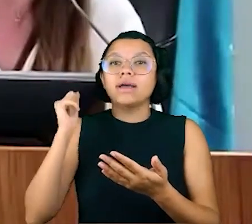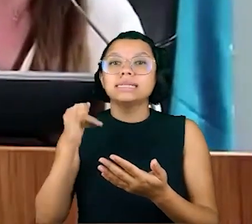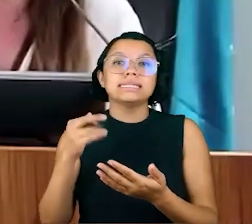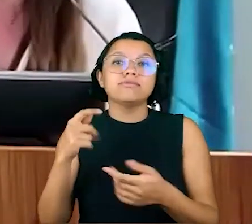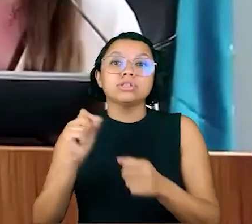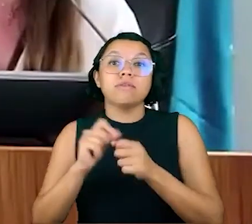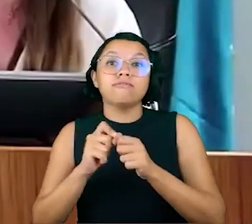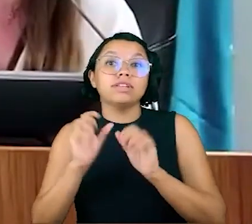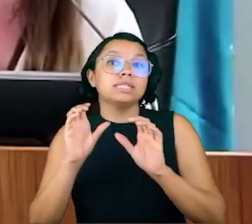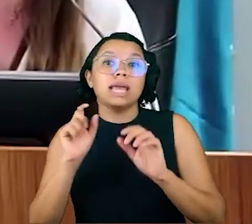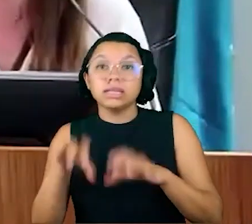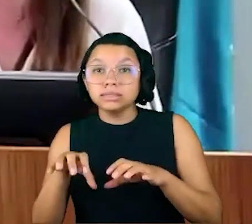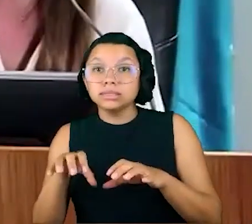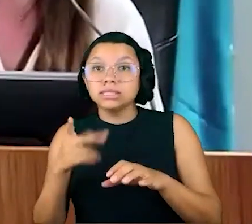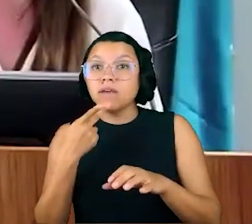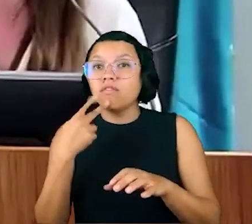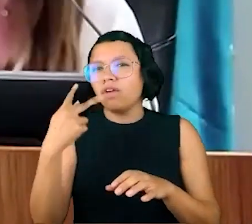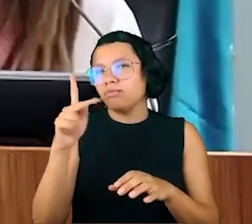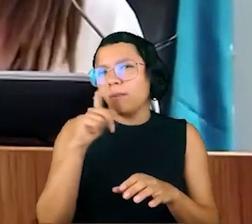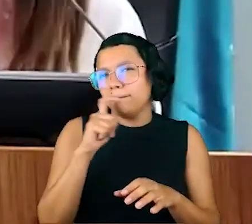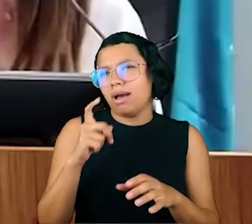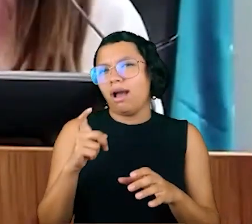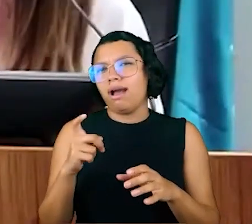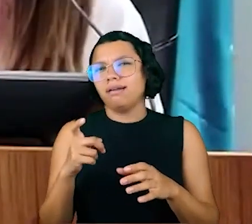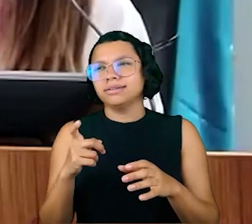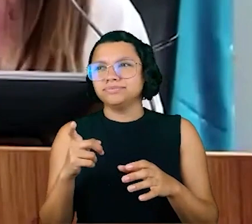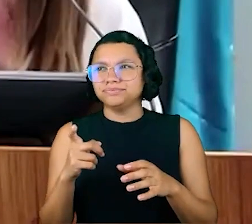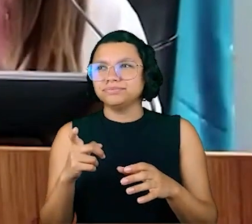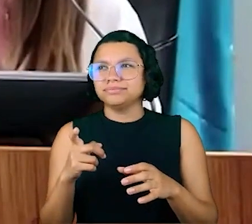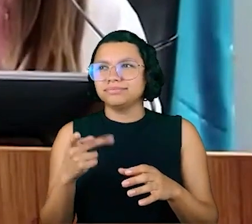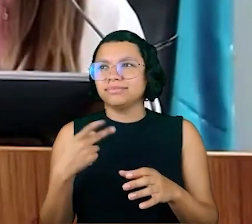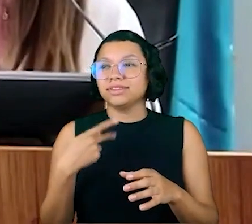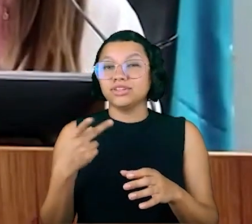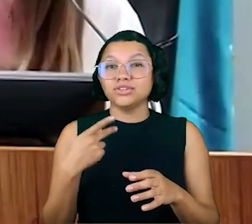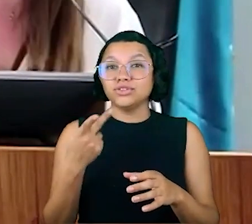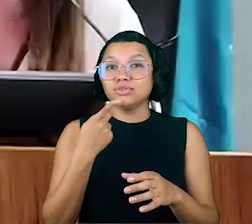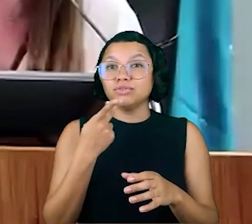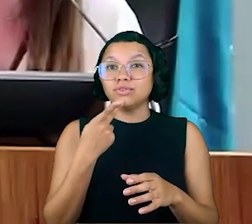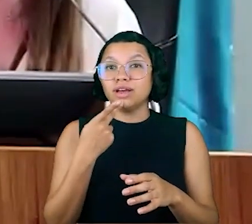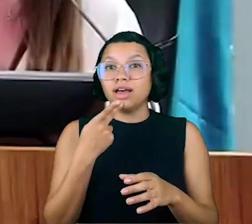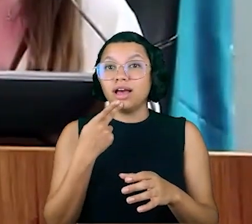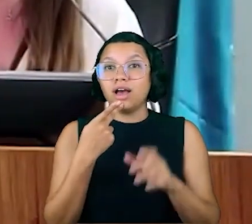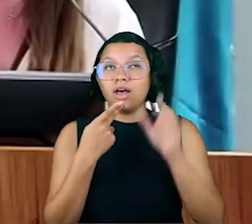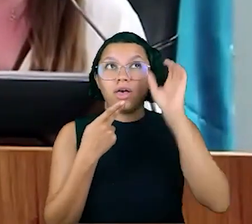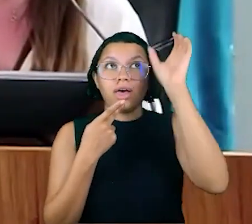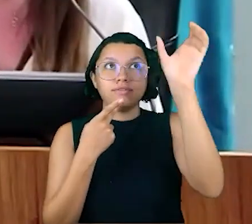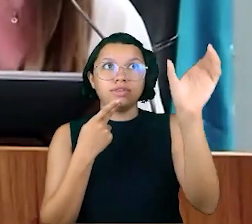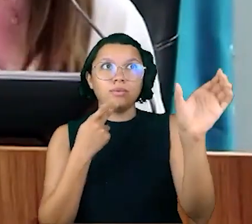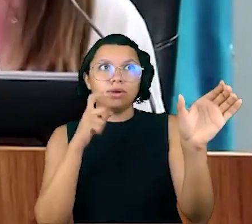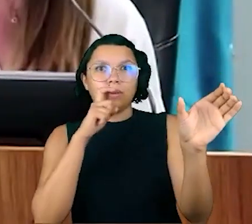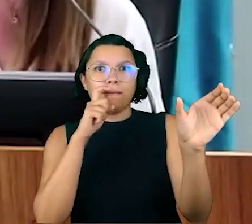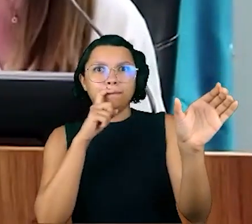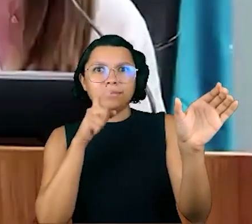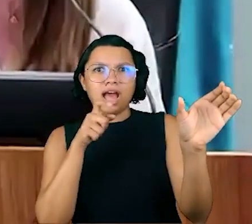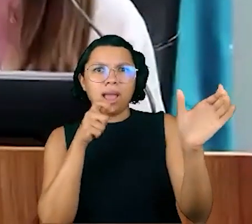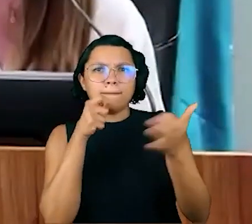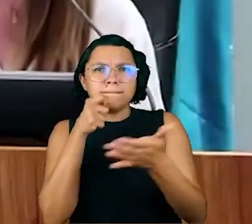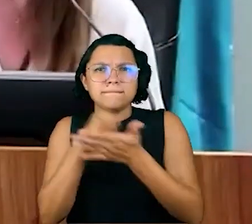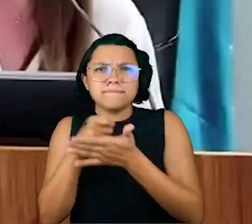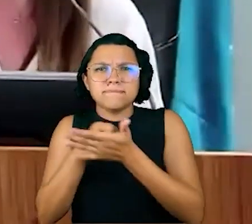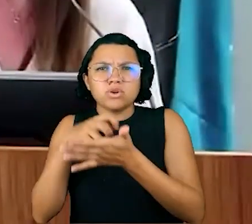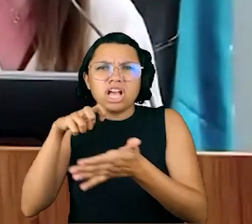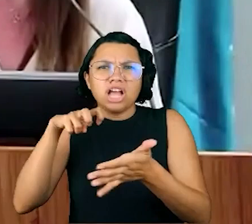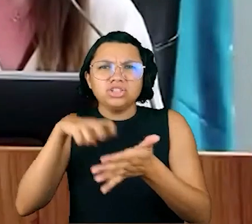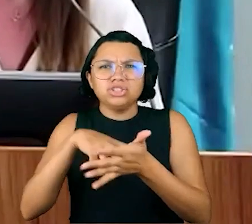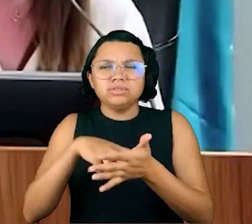tal coisa, eu vou contar pro seu pai, eu vou falar pro seu pai. Exatamente. Em que a gente punha na figura do pai a figura da punição,